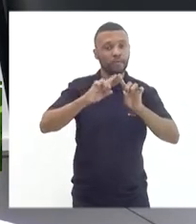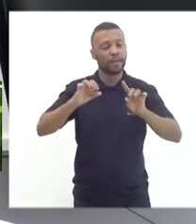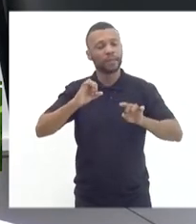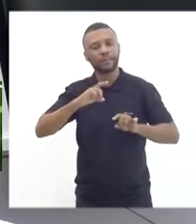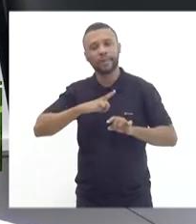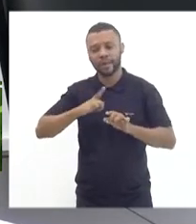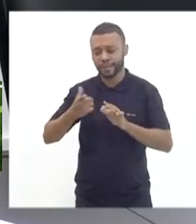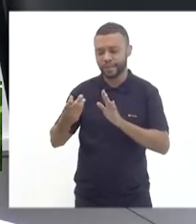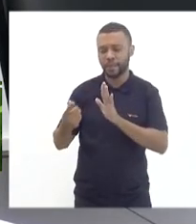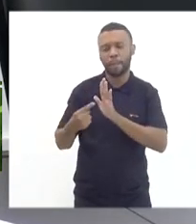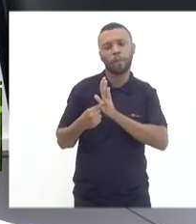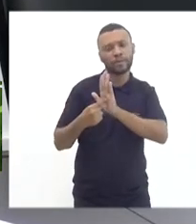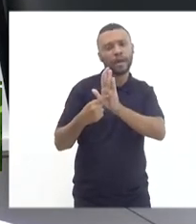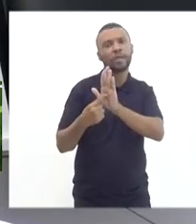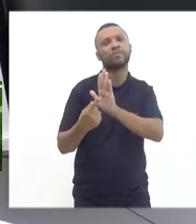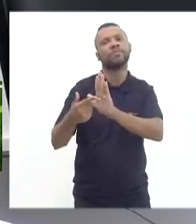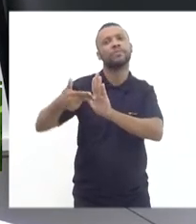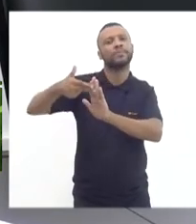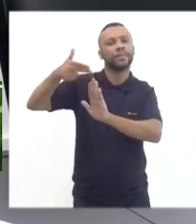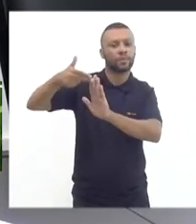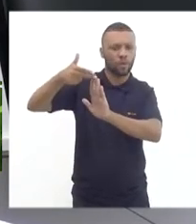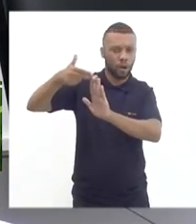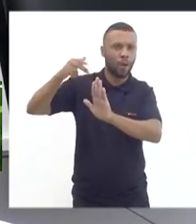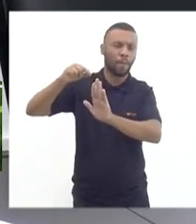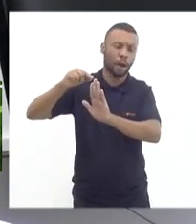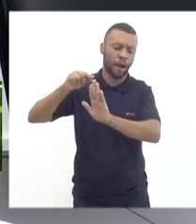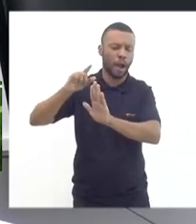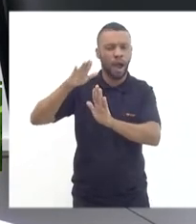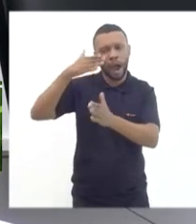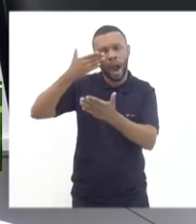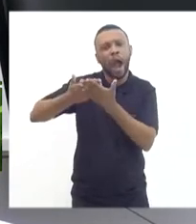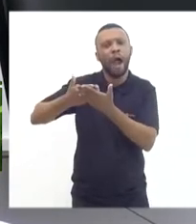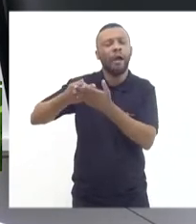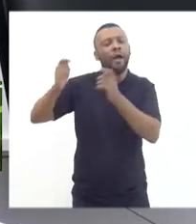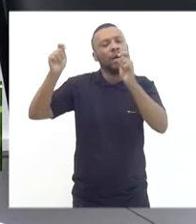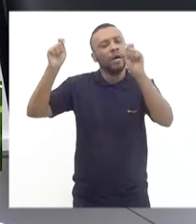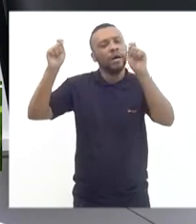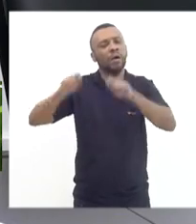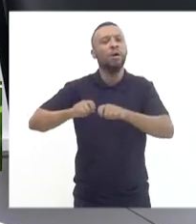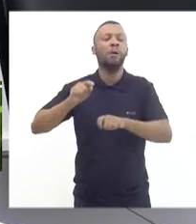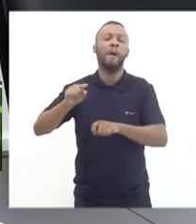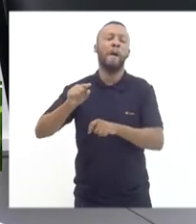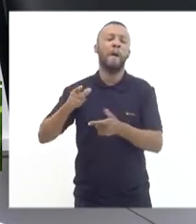na norma, eu acho que seria bom para...